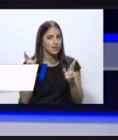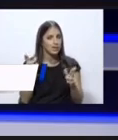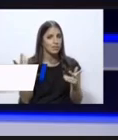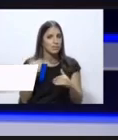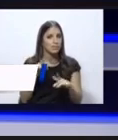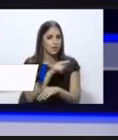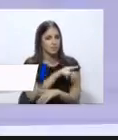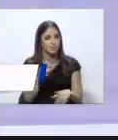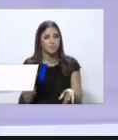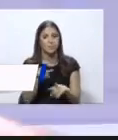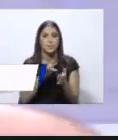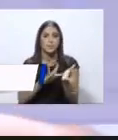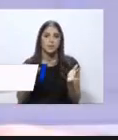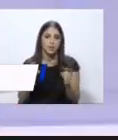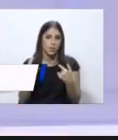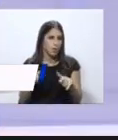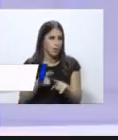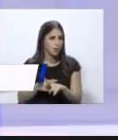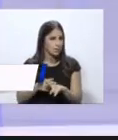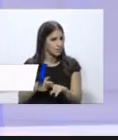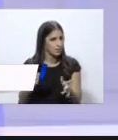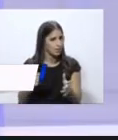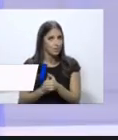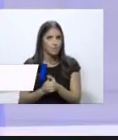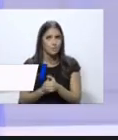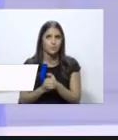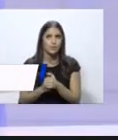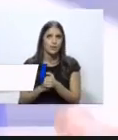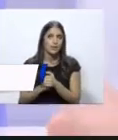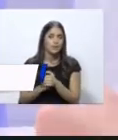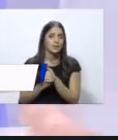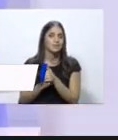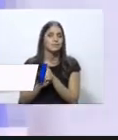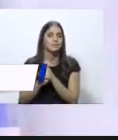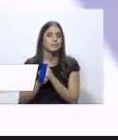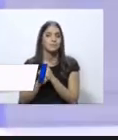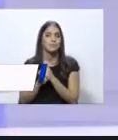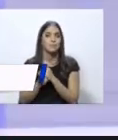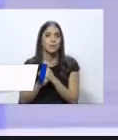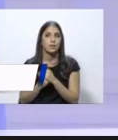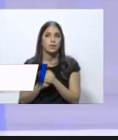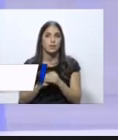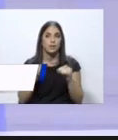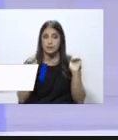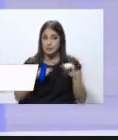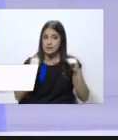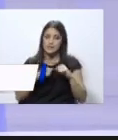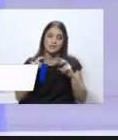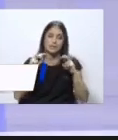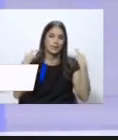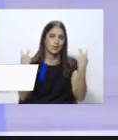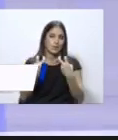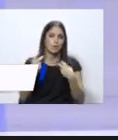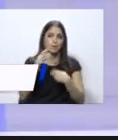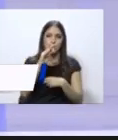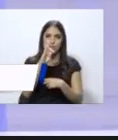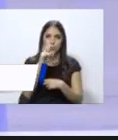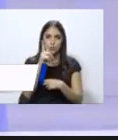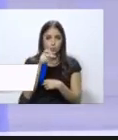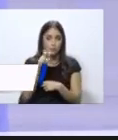interessante. Sim, o Leva Nilsson, é engraçado. Em alusão ao Leva... Isso era a alcunha dos adeptos do Fluminense. Oxalá